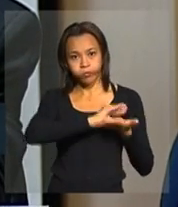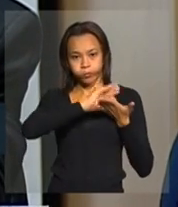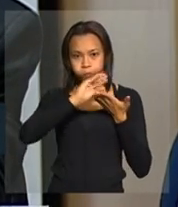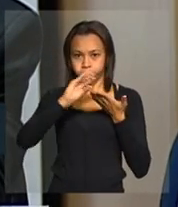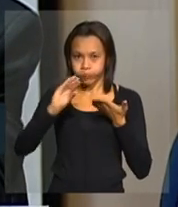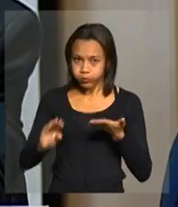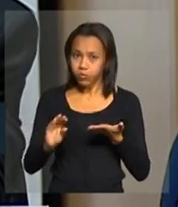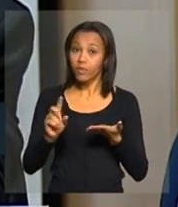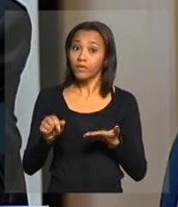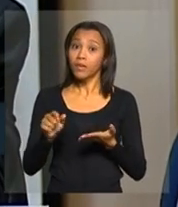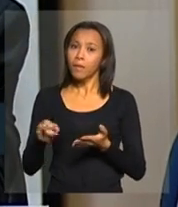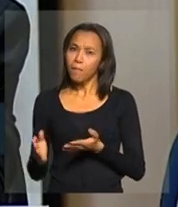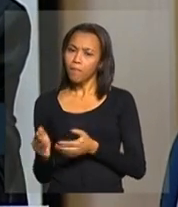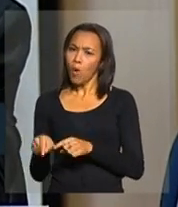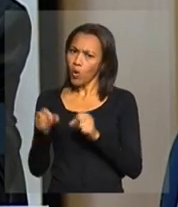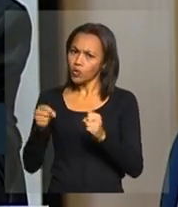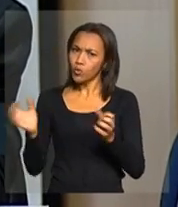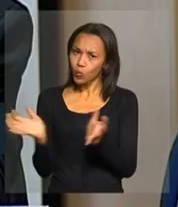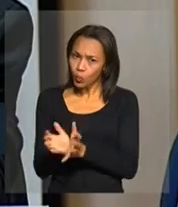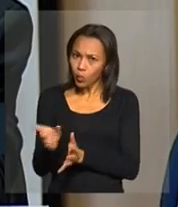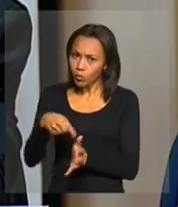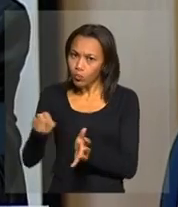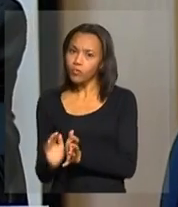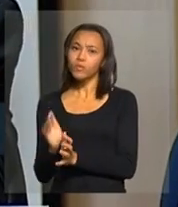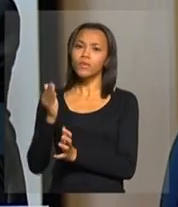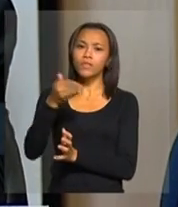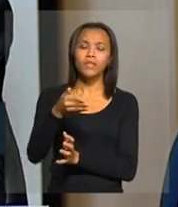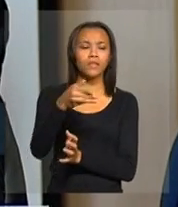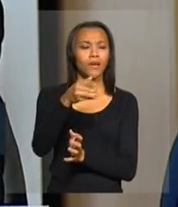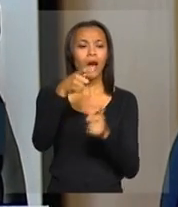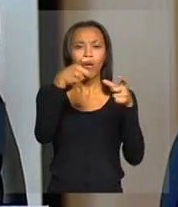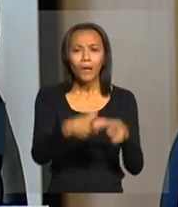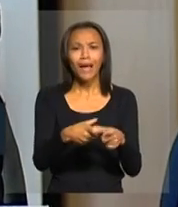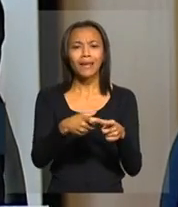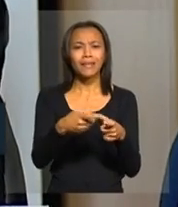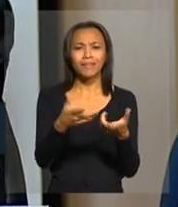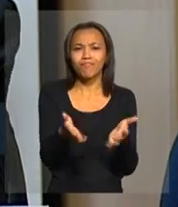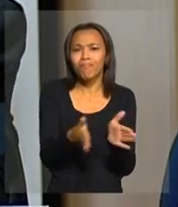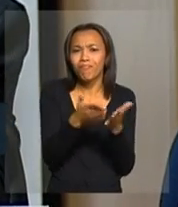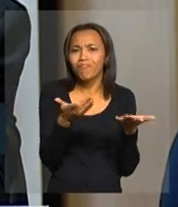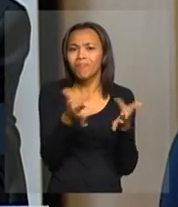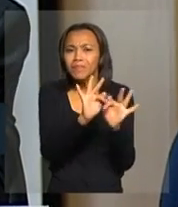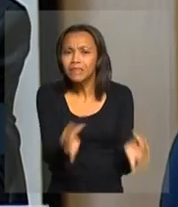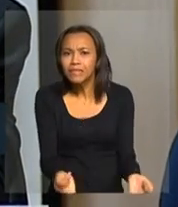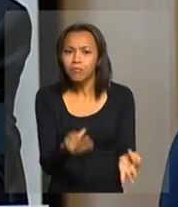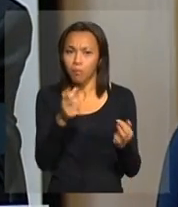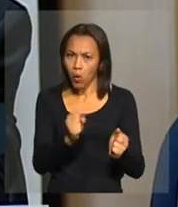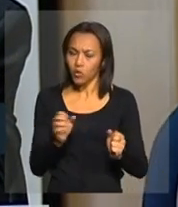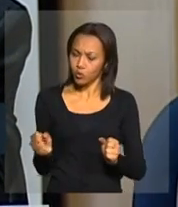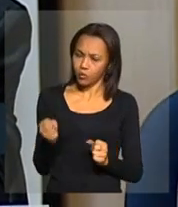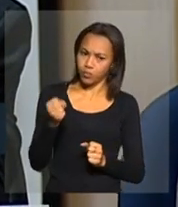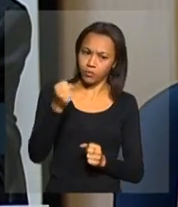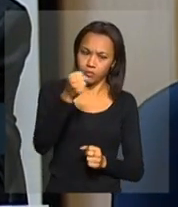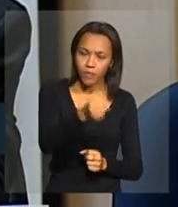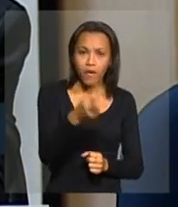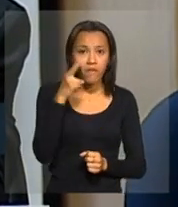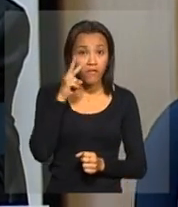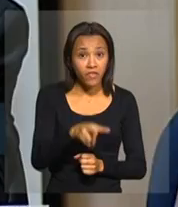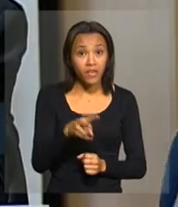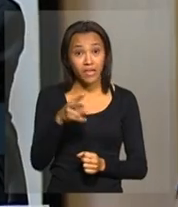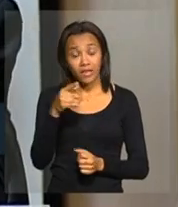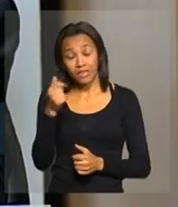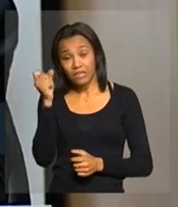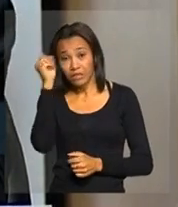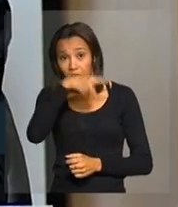deslocar a centros menos desenvolvidos e, literalmente, orientar, pegar na mão do cirurgião, acompanhar os casos mais